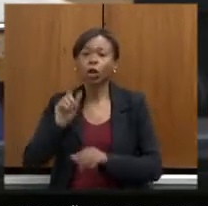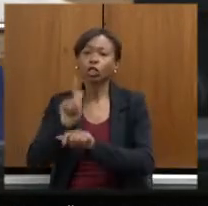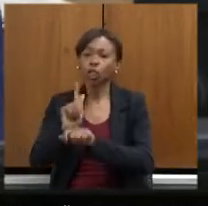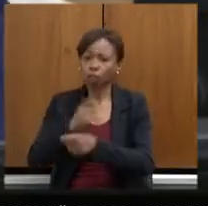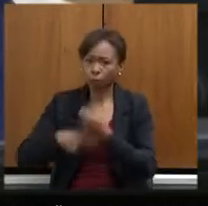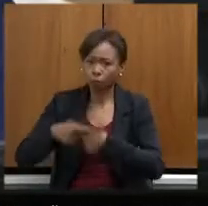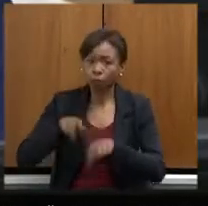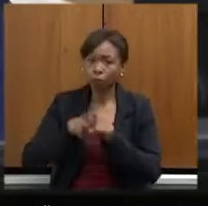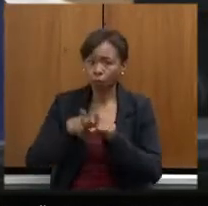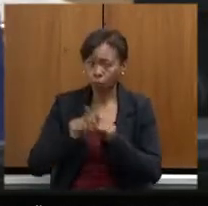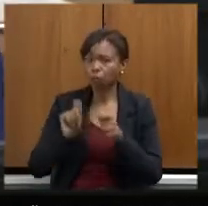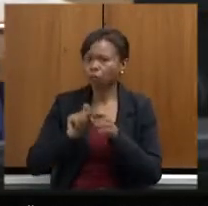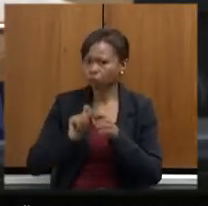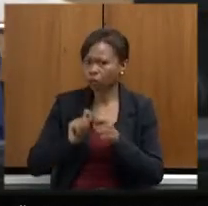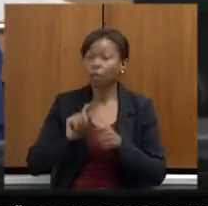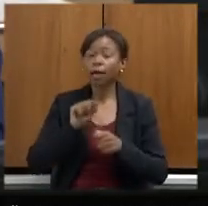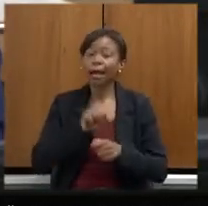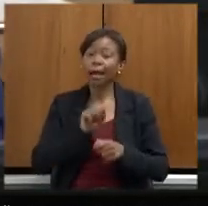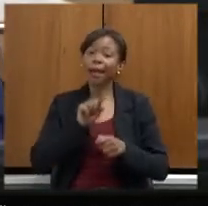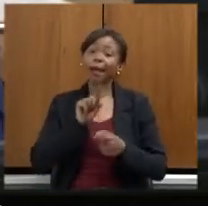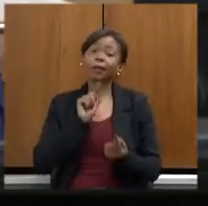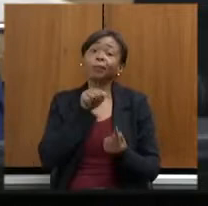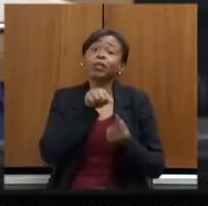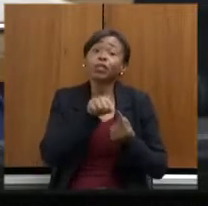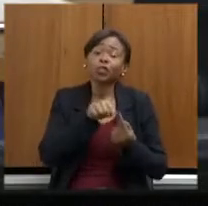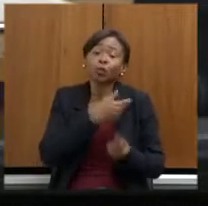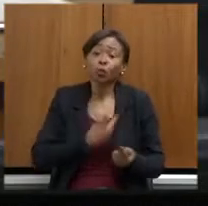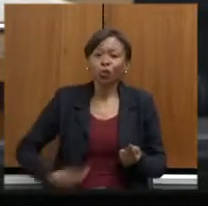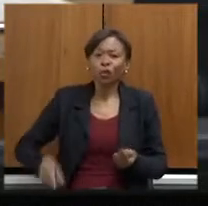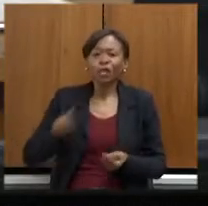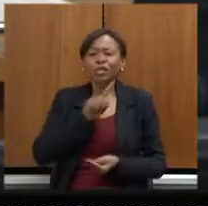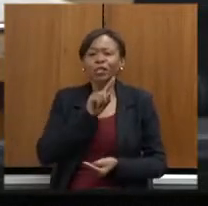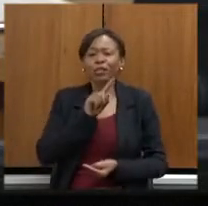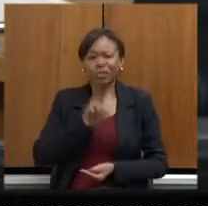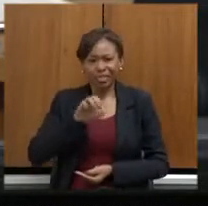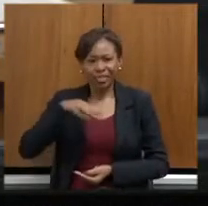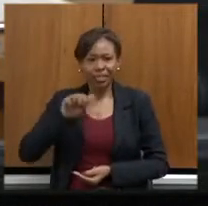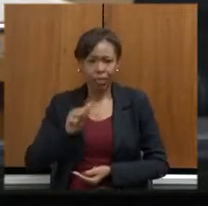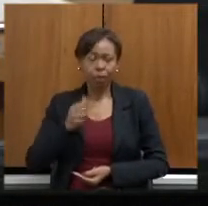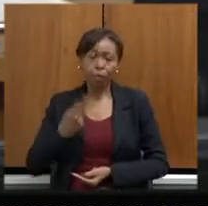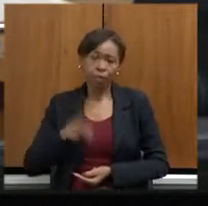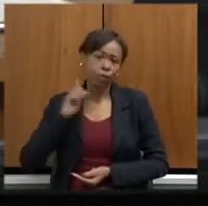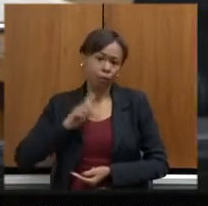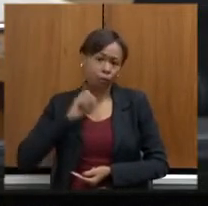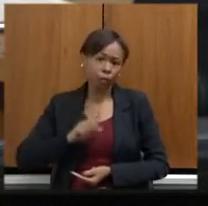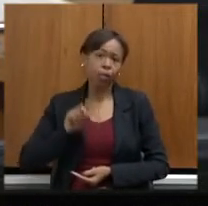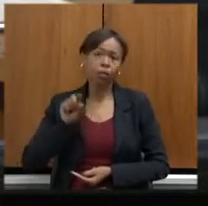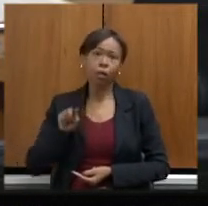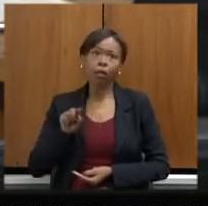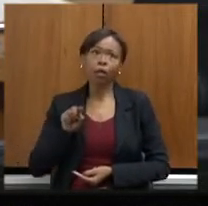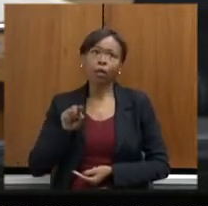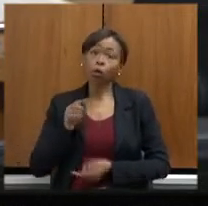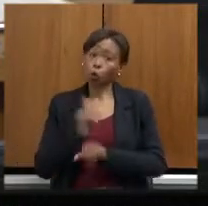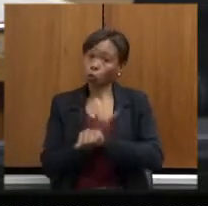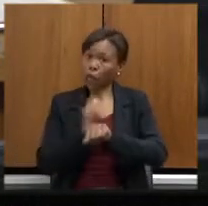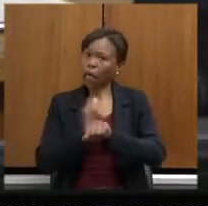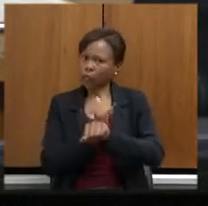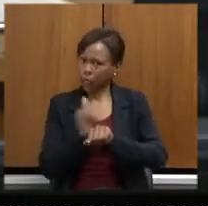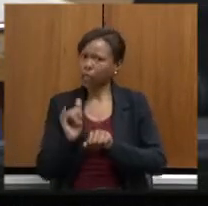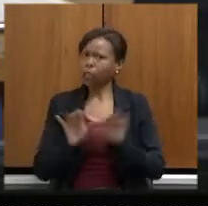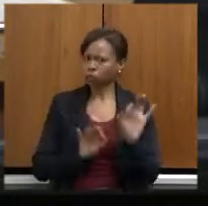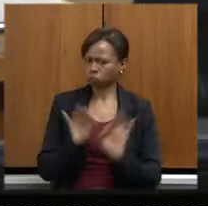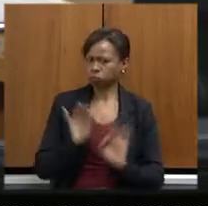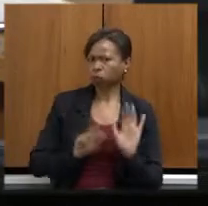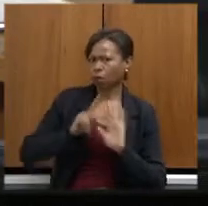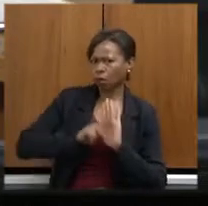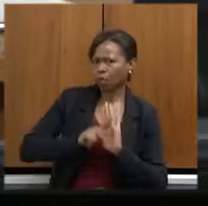alvo de um projeto estratégico do governo de minas que o governador além de alguns projetos estratégicos né e principalmente para